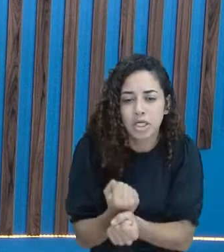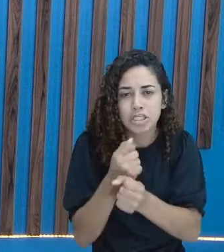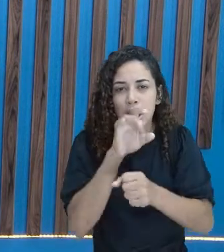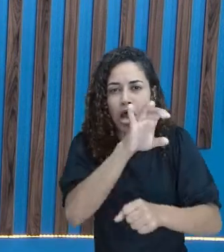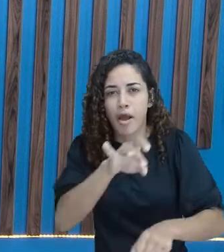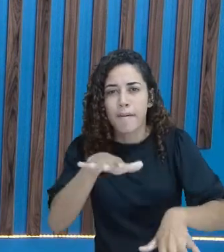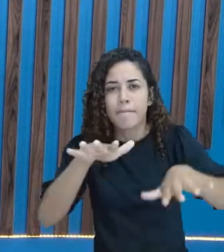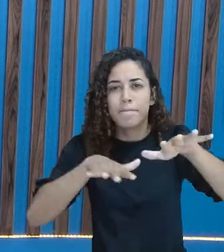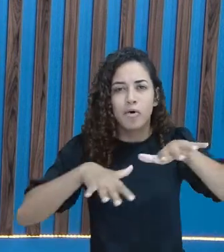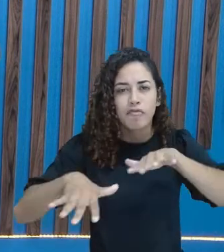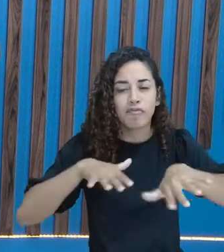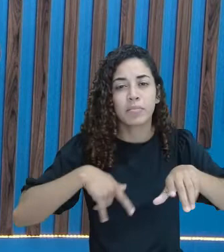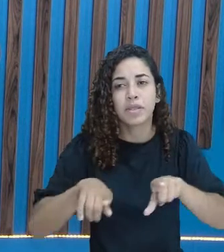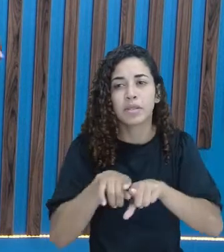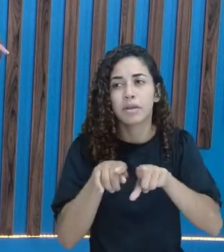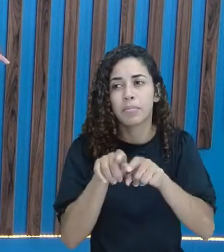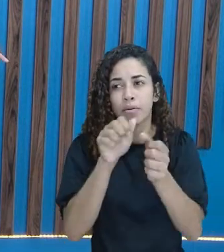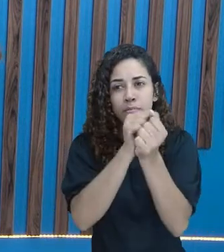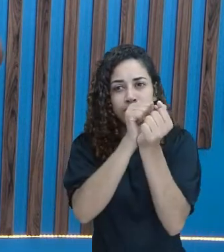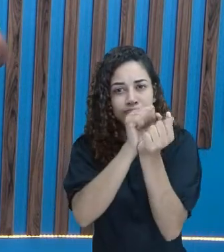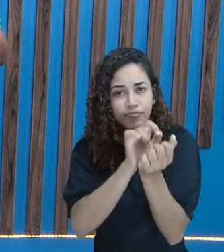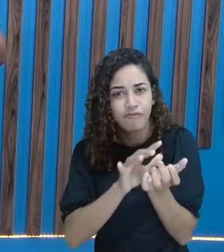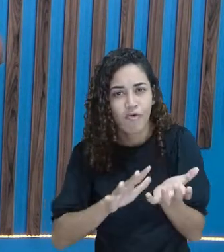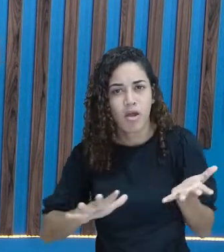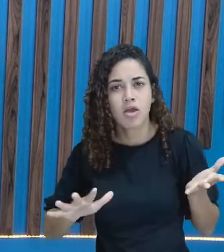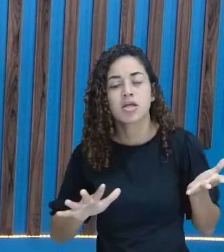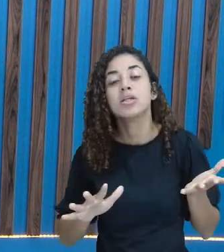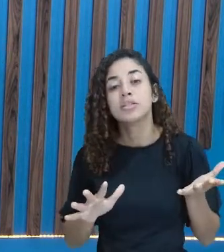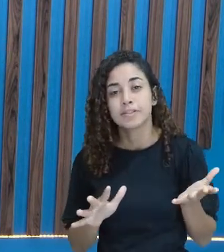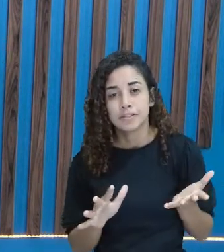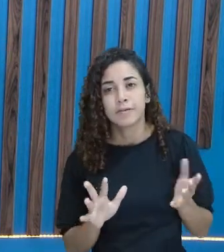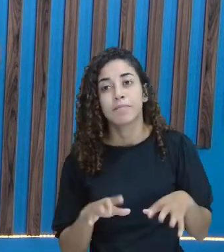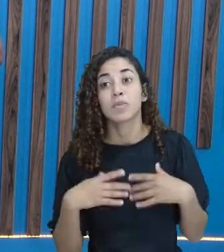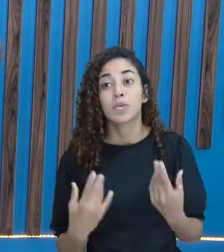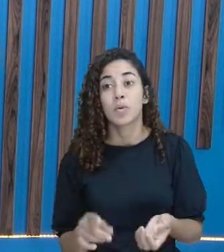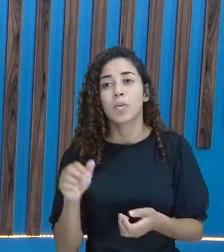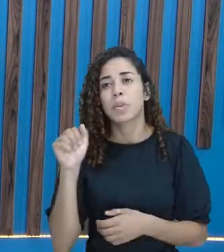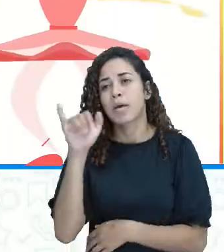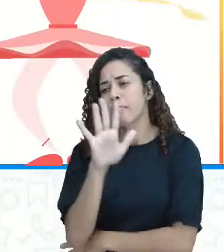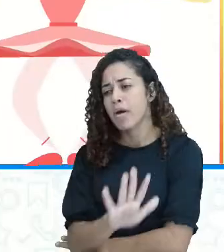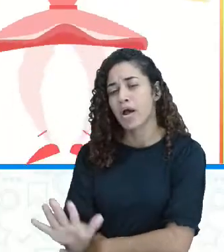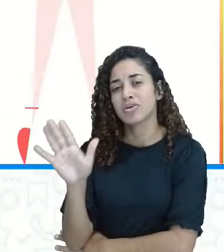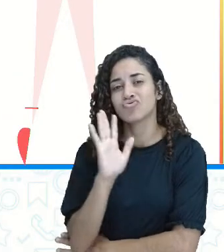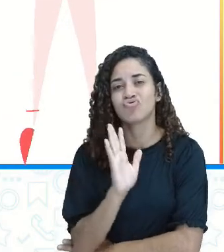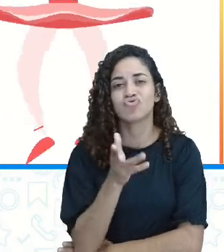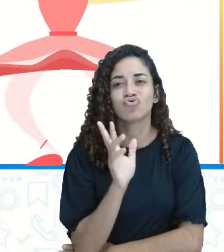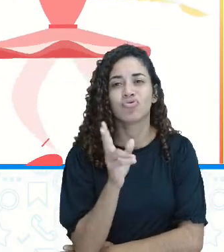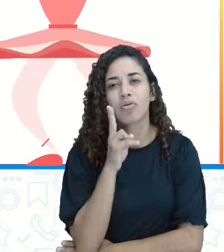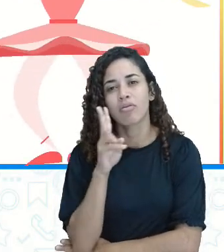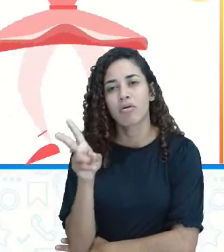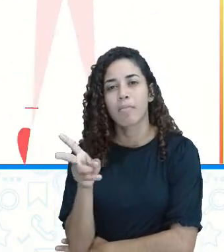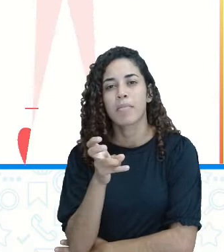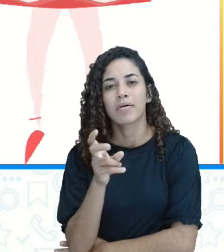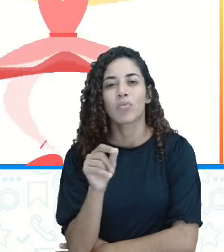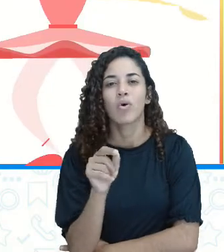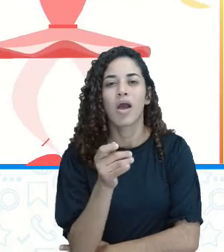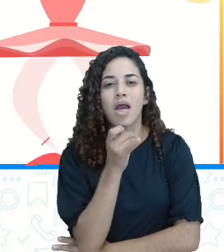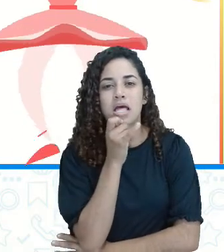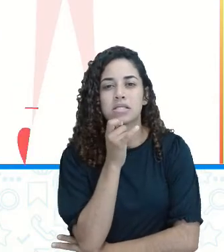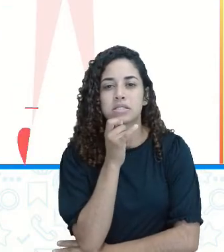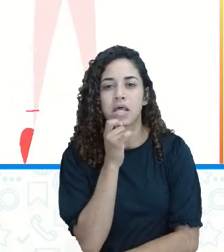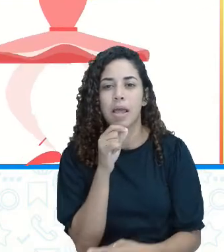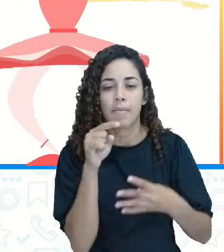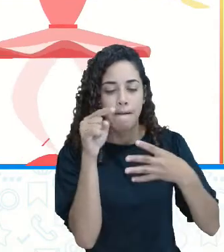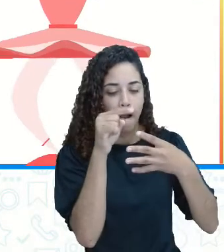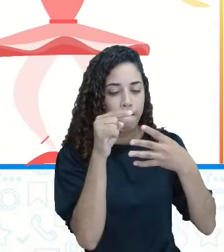fluência, a cadência do movimento. Então, só nessa imagem aí, a gente já está vendo um exemplo de todos